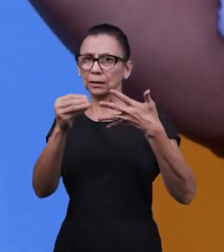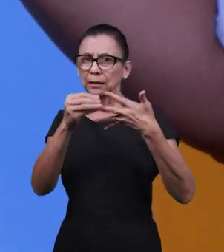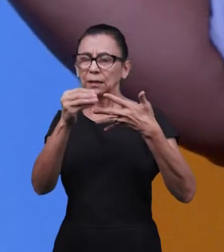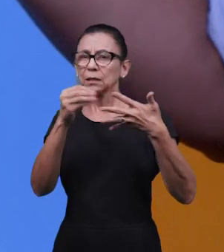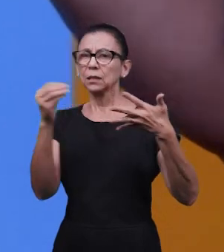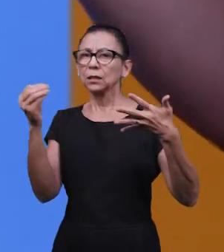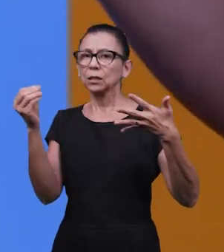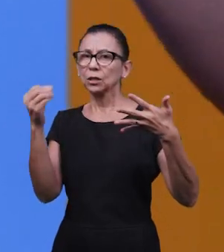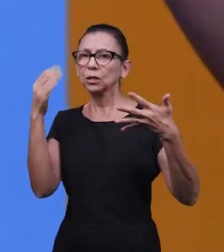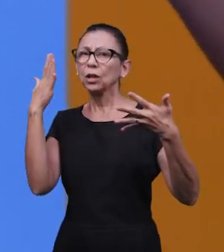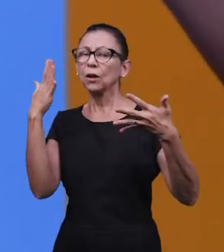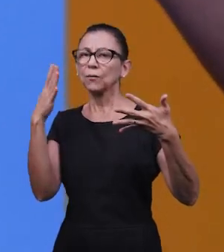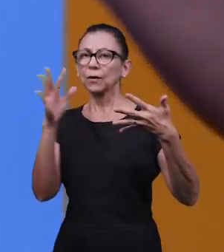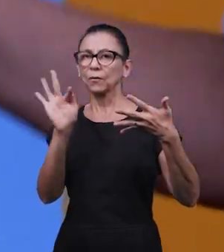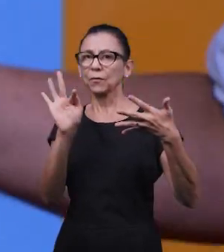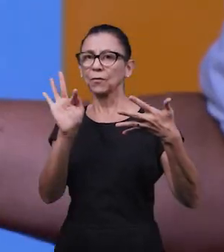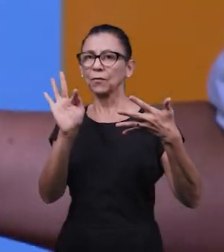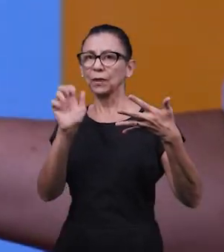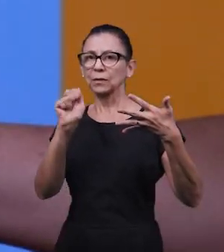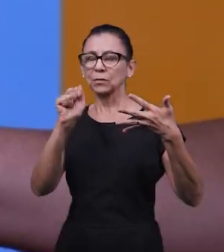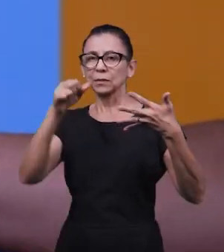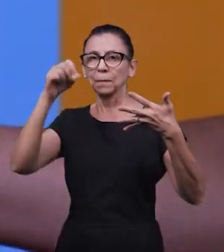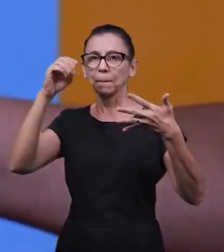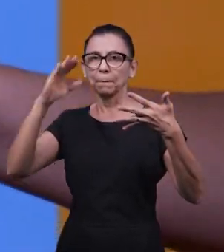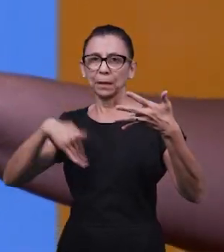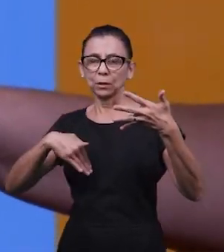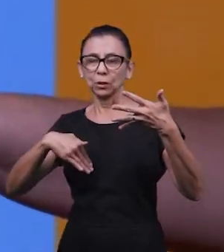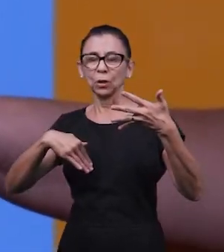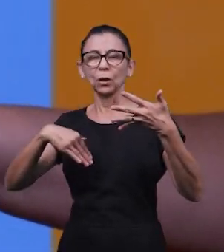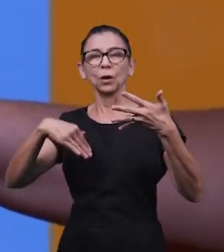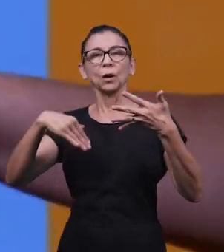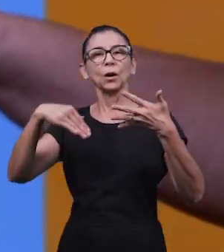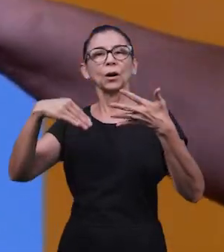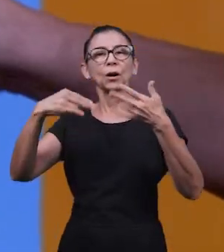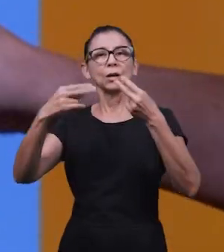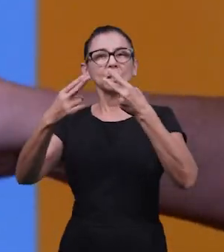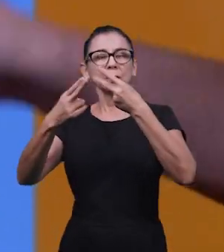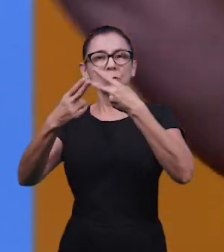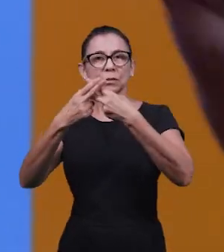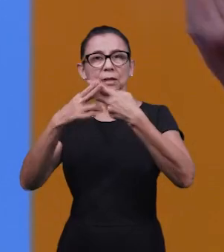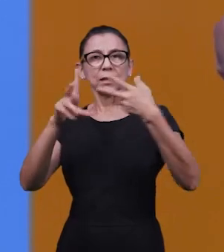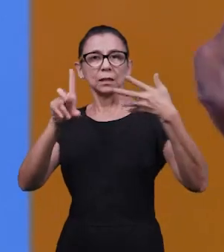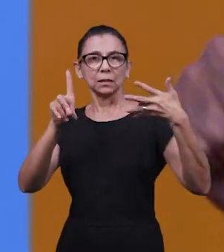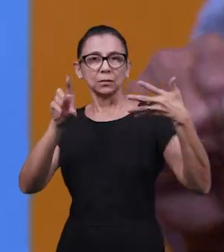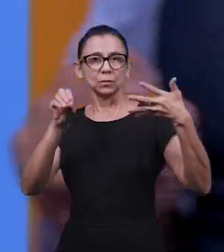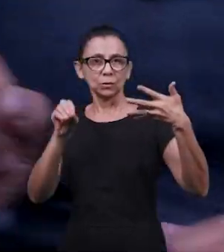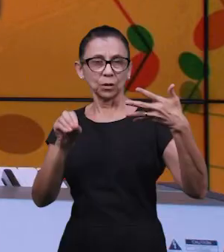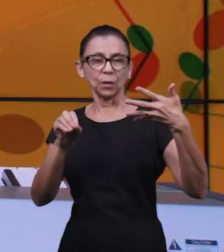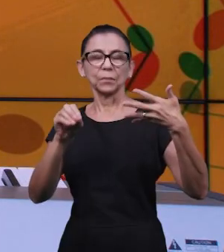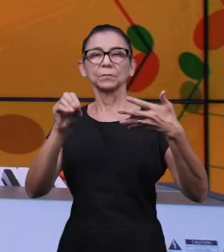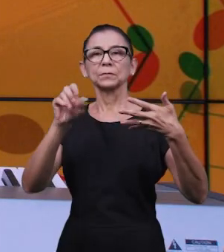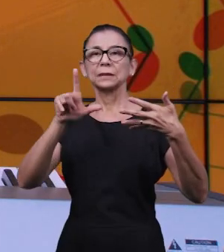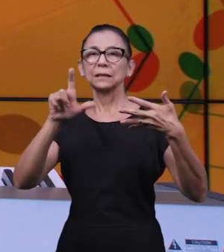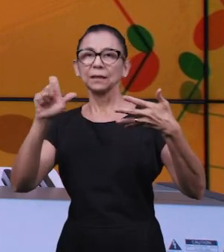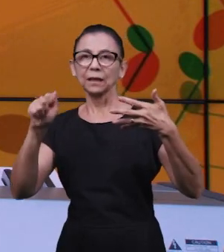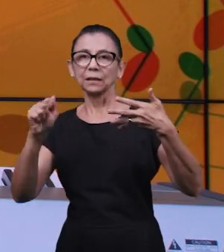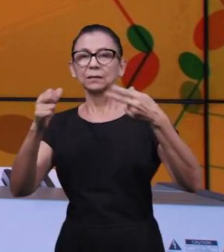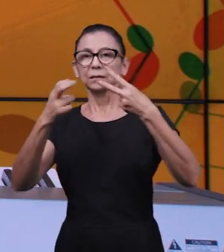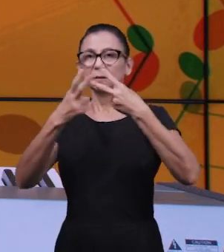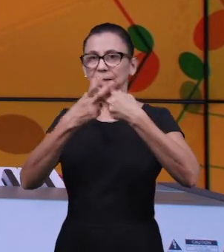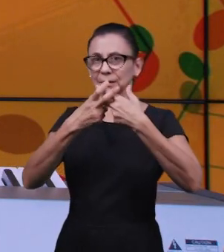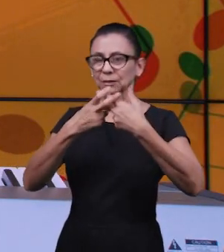sustenido, Mi, Sol sustenido e a sétima é a nota Si.